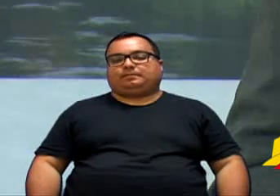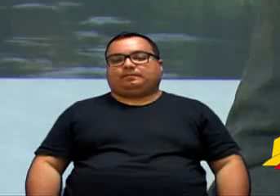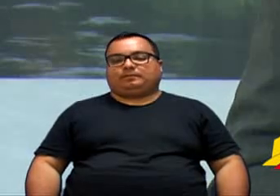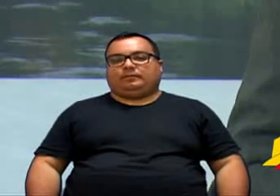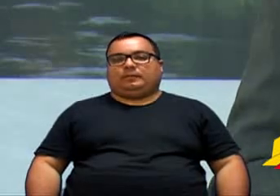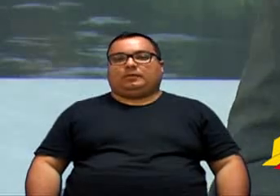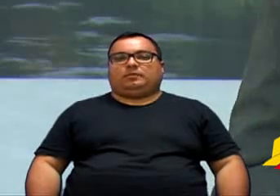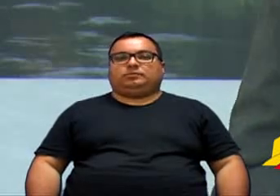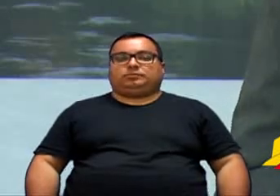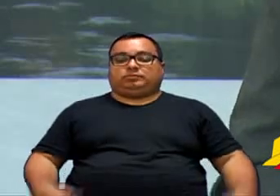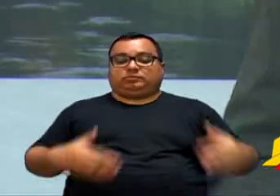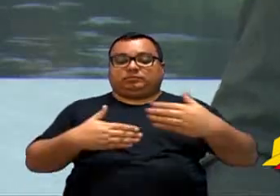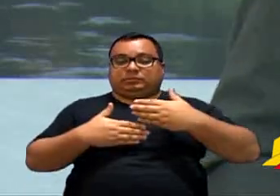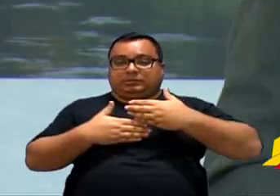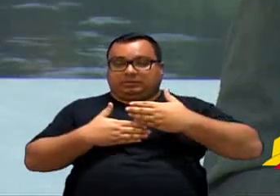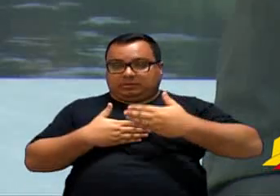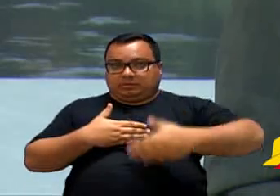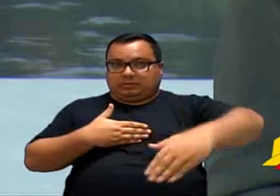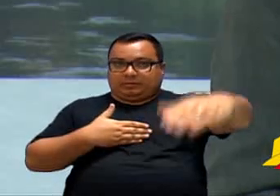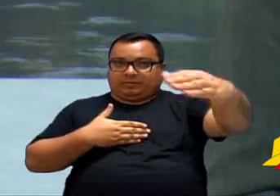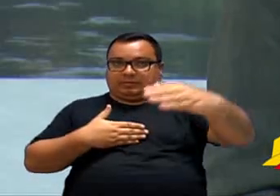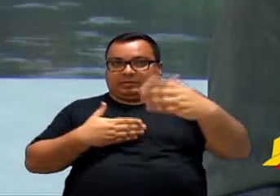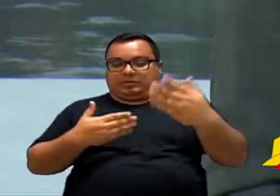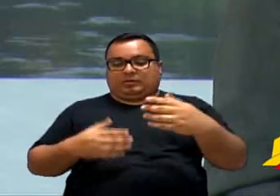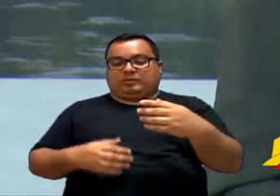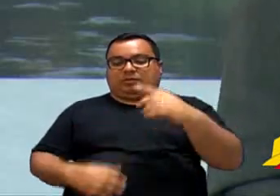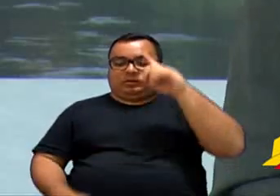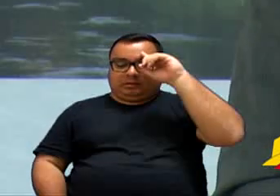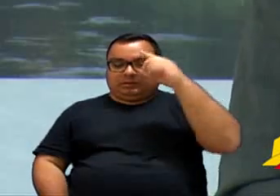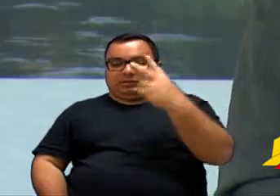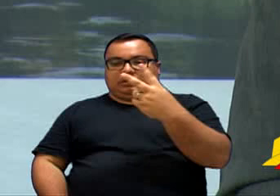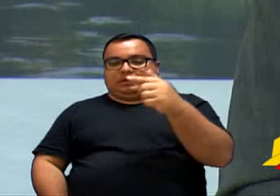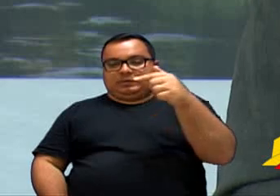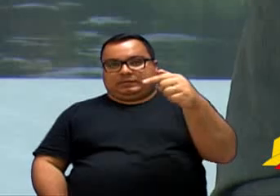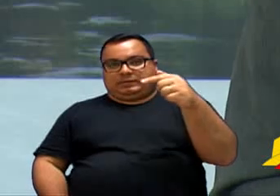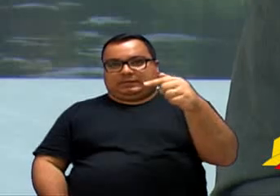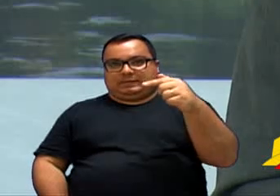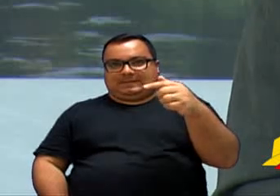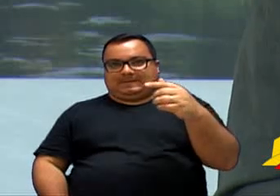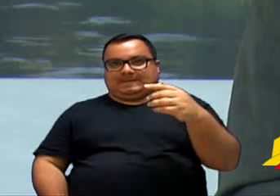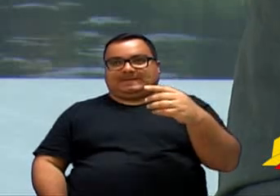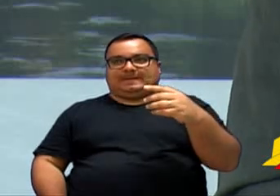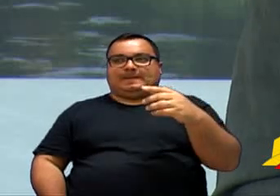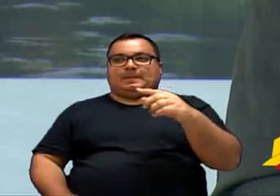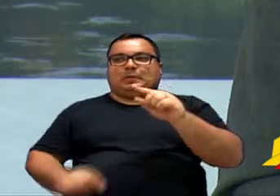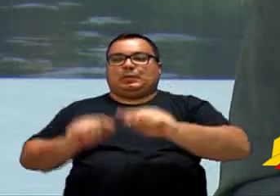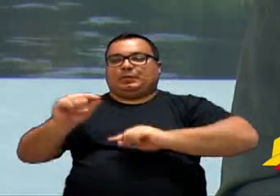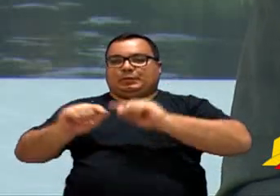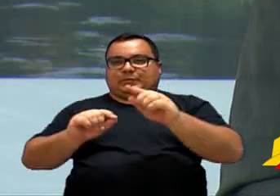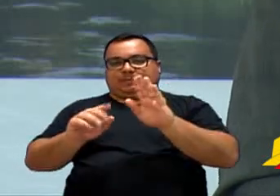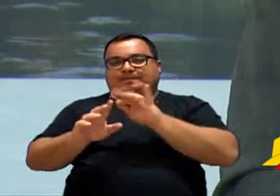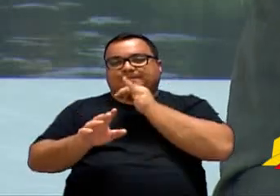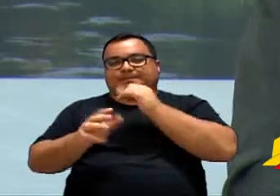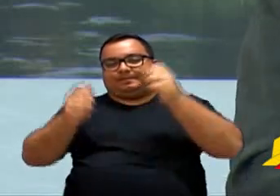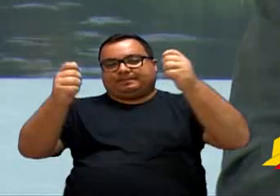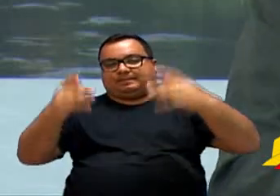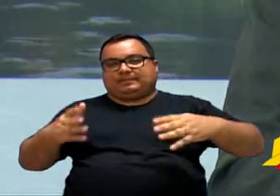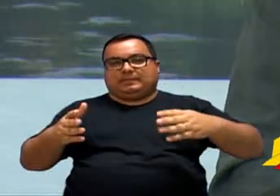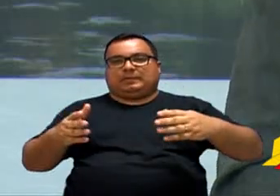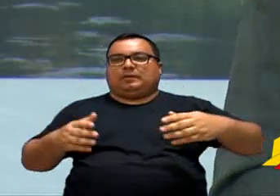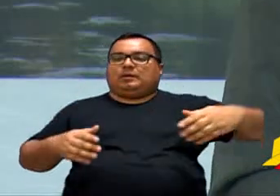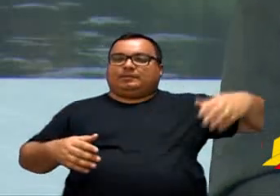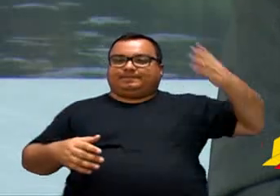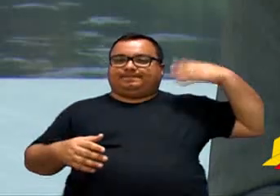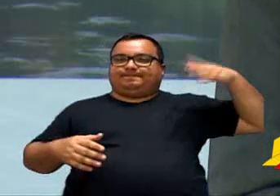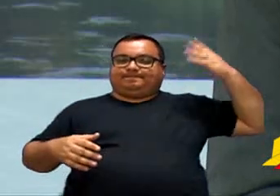e hoje, na verdade, então, agora o que aconteceu? Já de algum tempo, a prefeitura, ela recebe